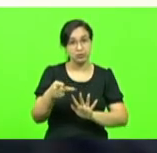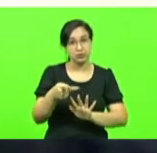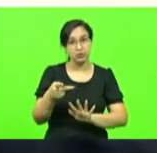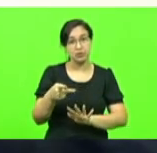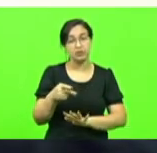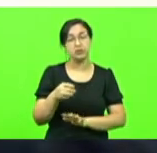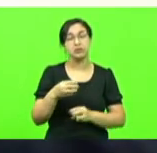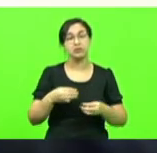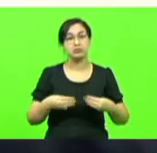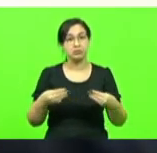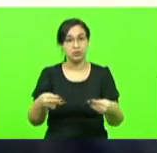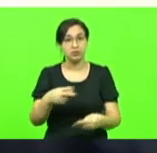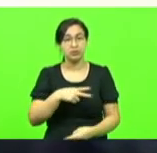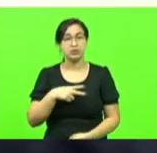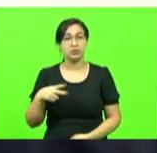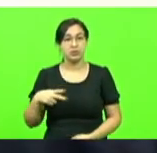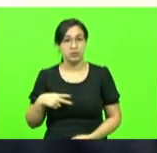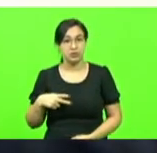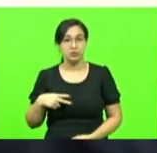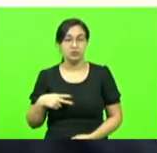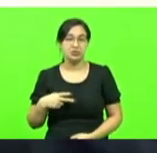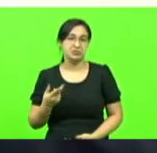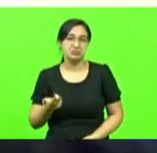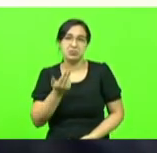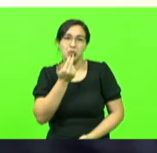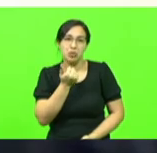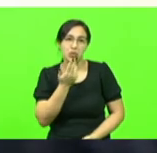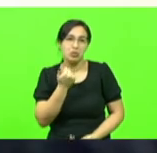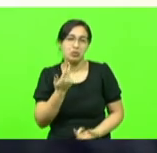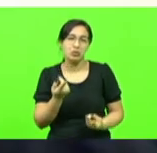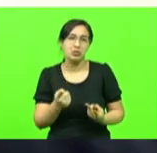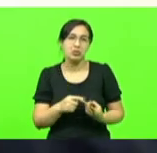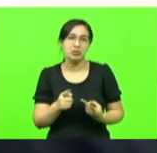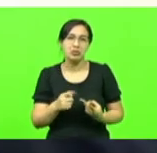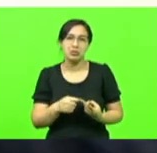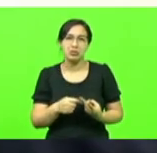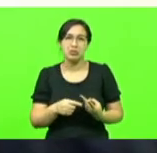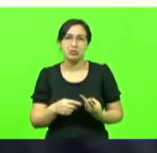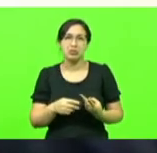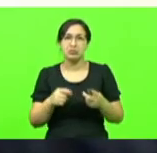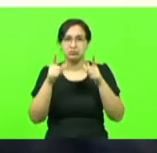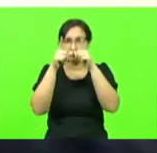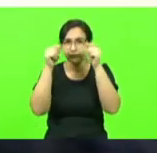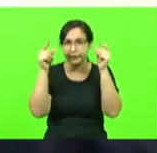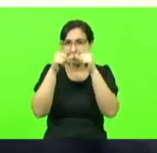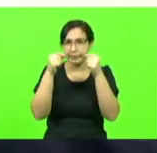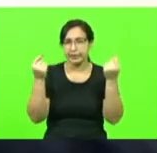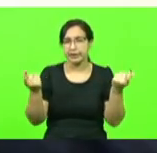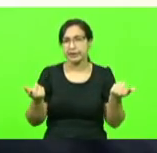Saúde, como nutricionistas, técnicos de enfermagem, enfermeiros,